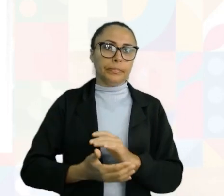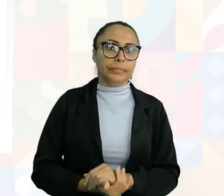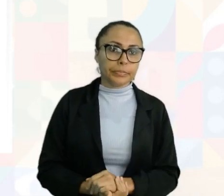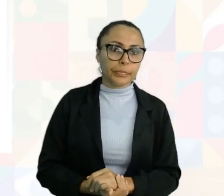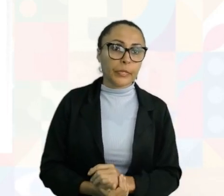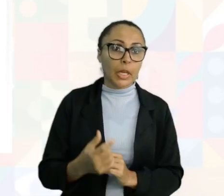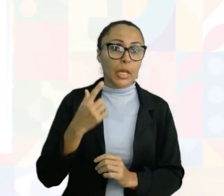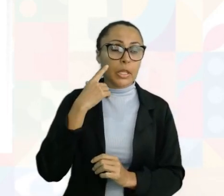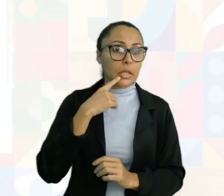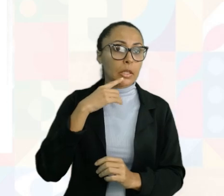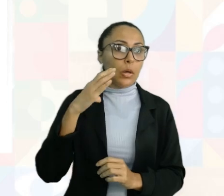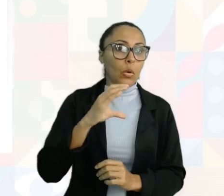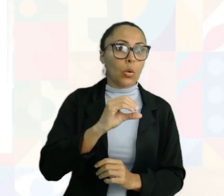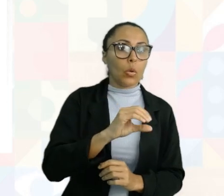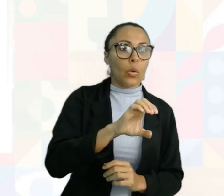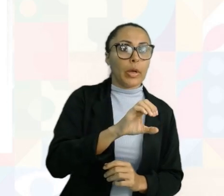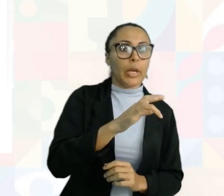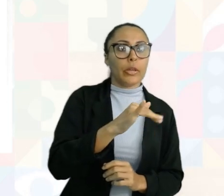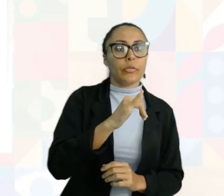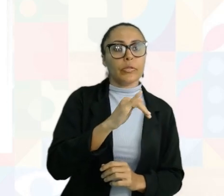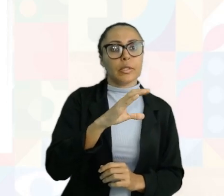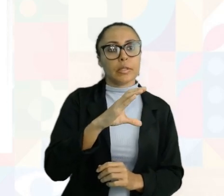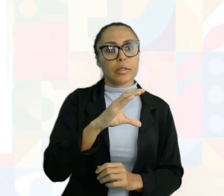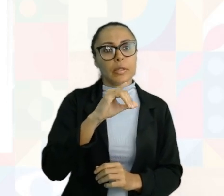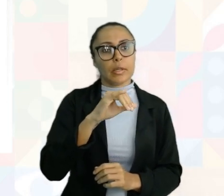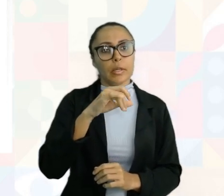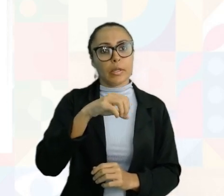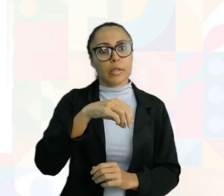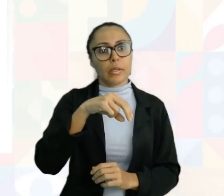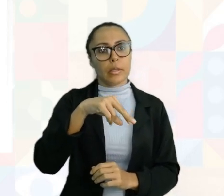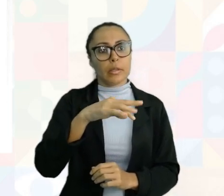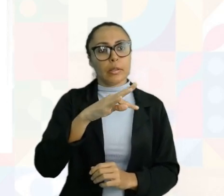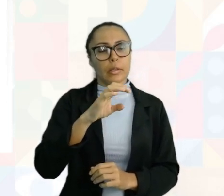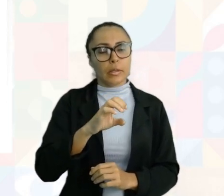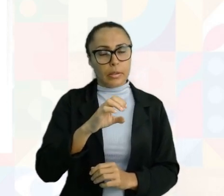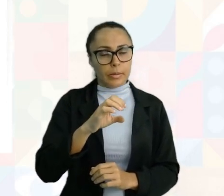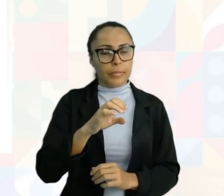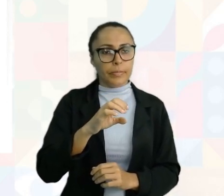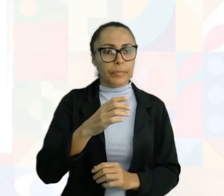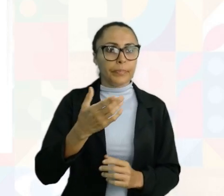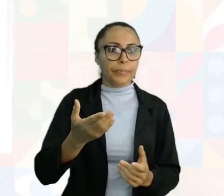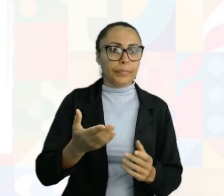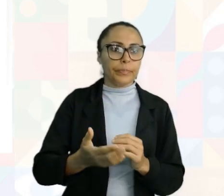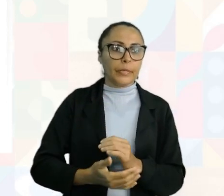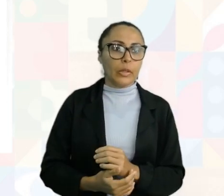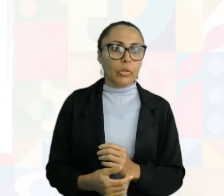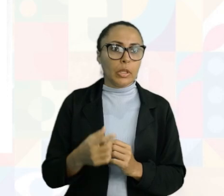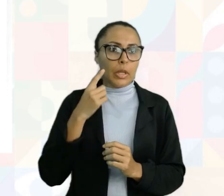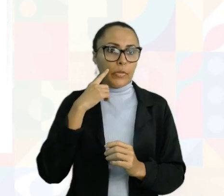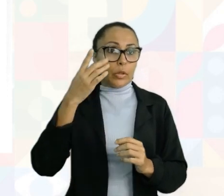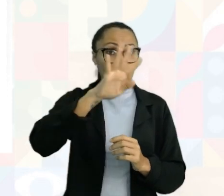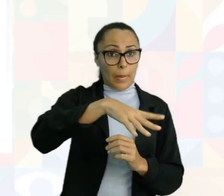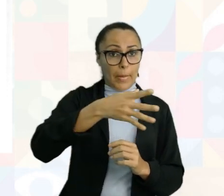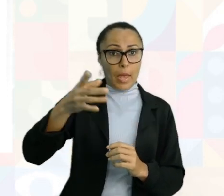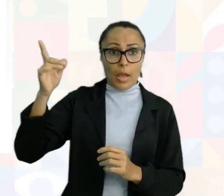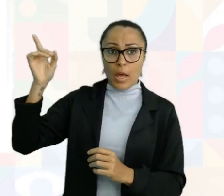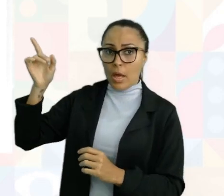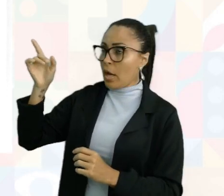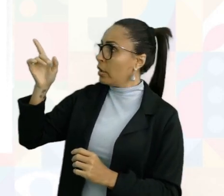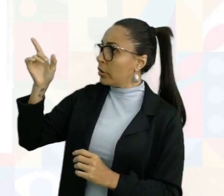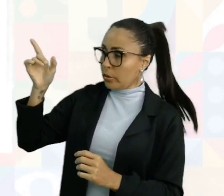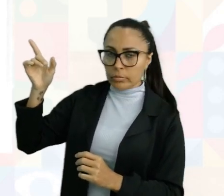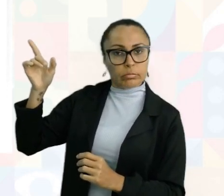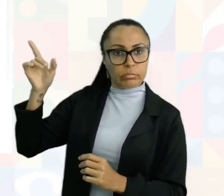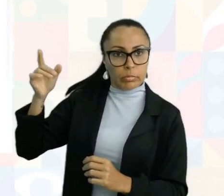de coeficiente de redução, como a gente está vendo ali na tabela, né? A gente tem de 30, de 45 e de 60